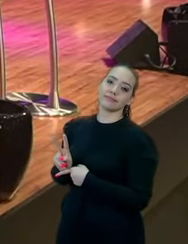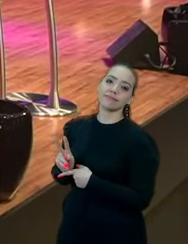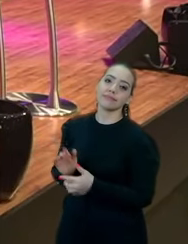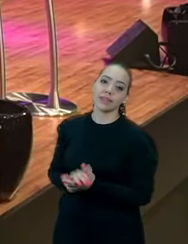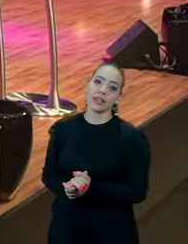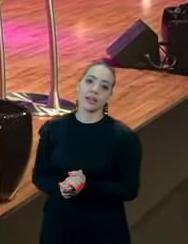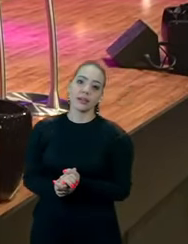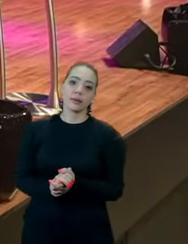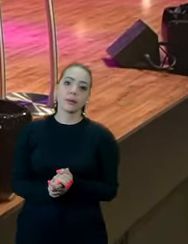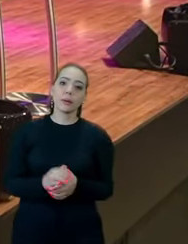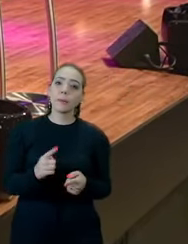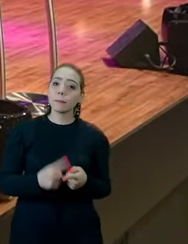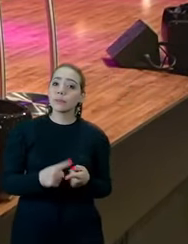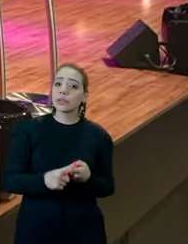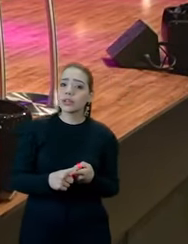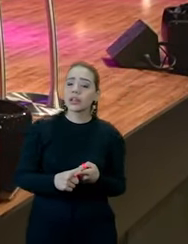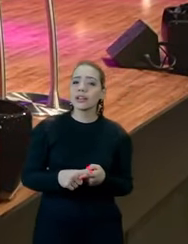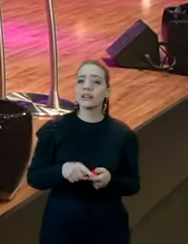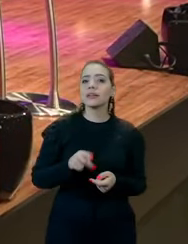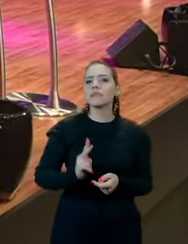é porque tem alguém que compra também.